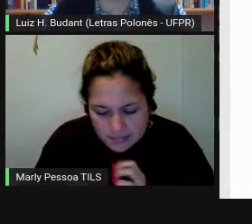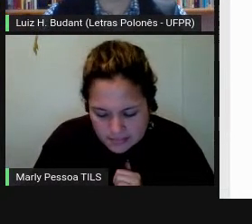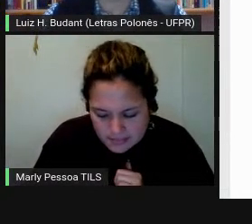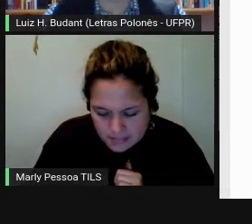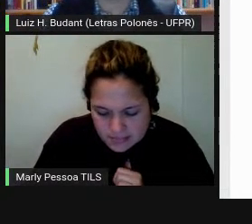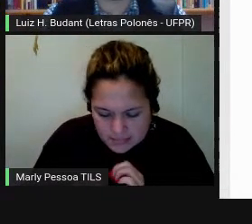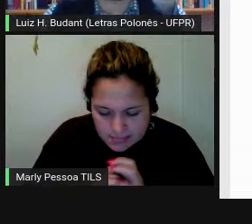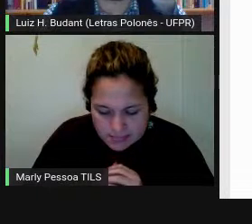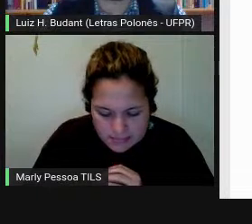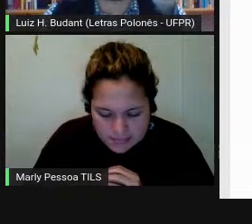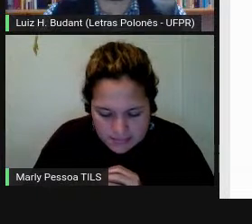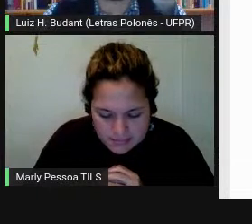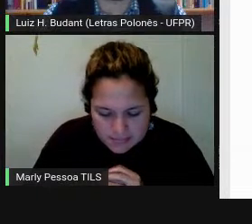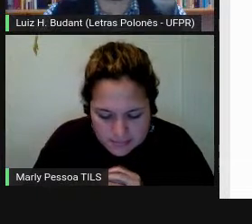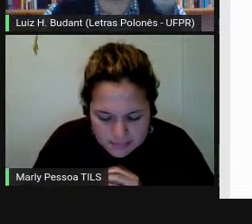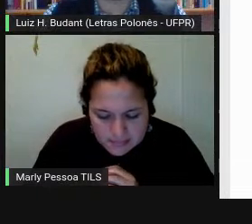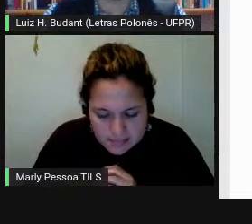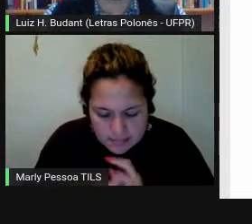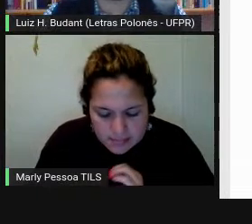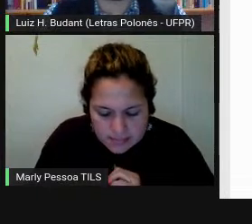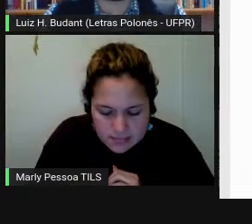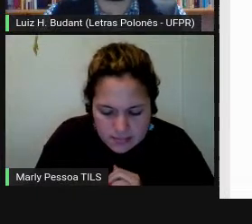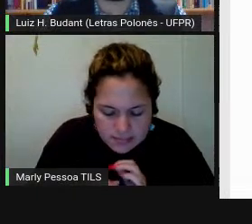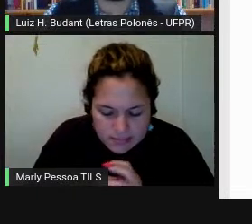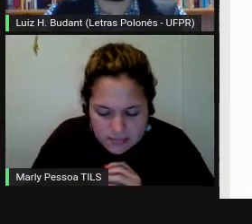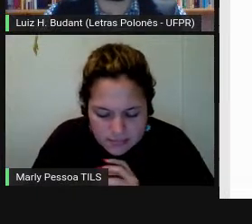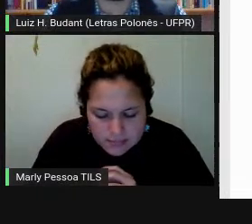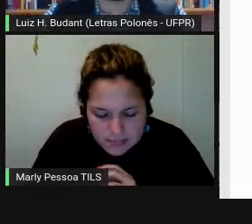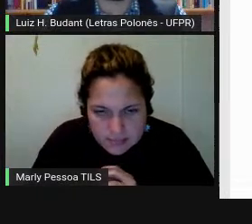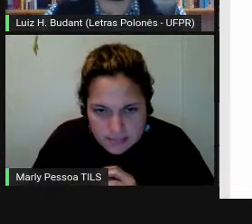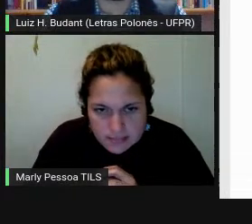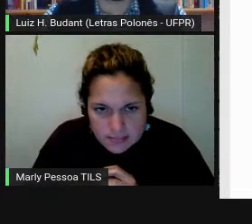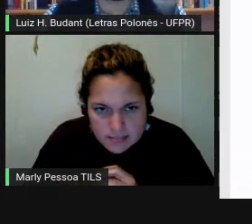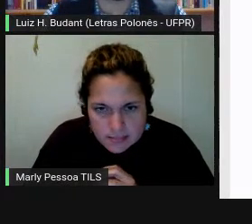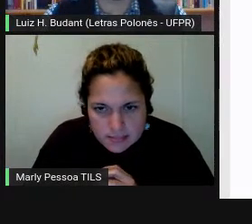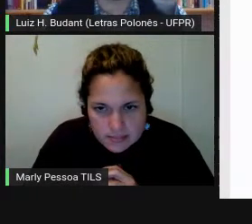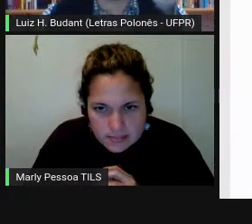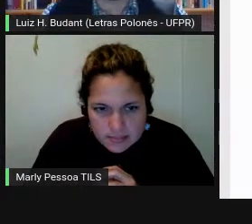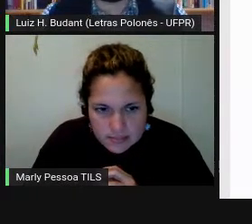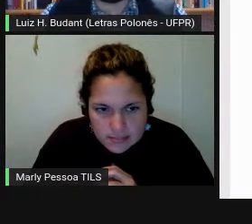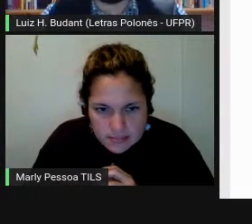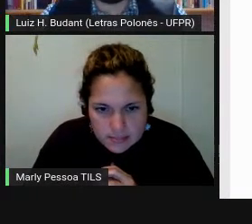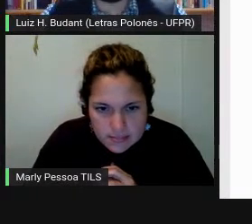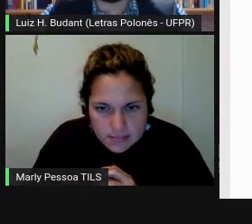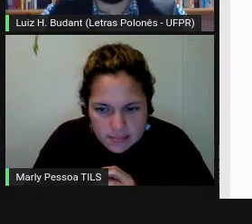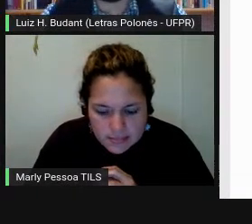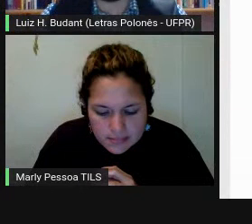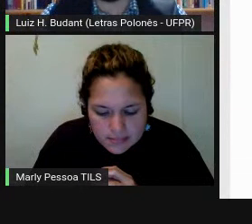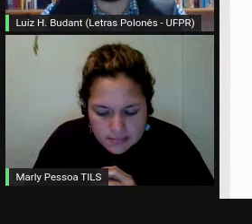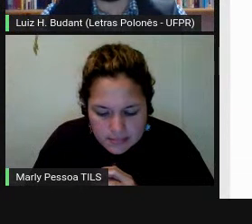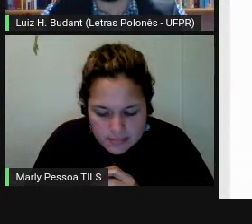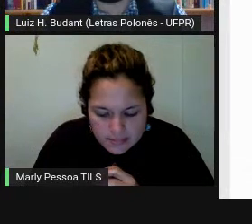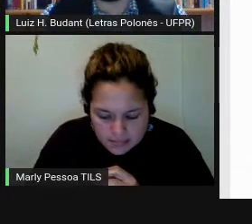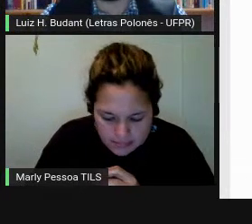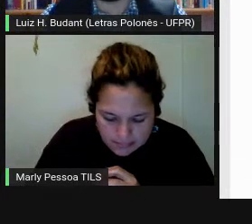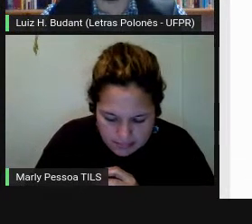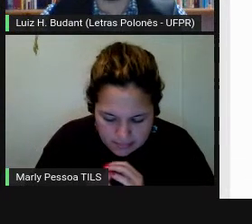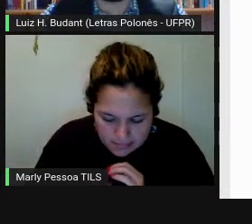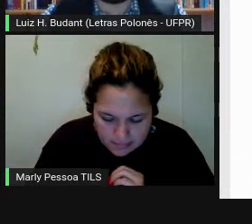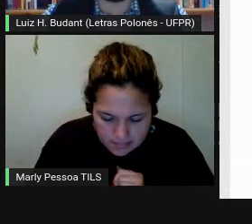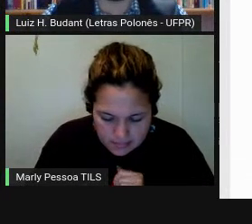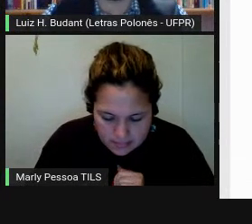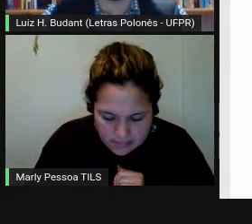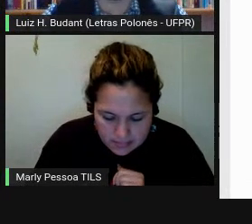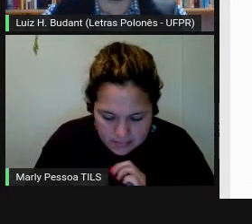wczesnochrześcijańskich i późniejszych, średniowiecznych, no właśnie. Bom, e esses nomes, então, eles tinham relação